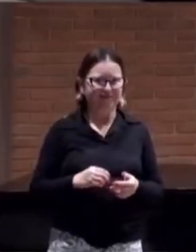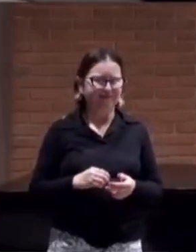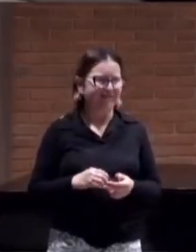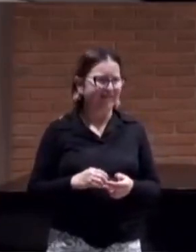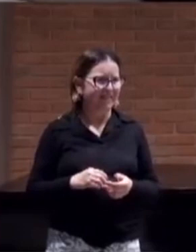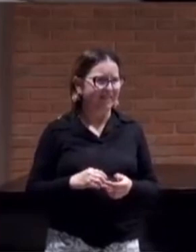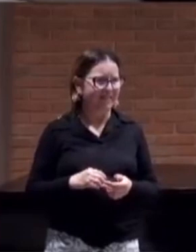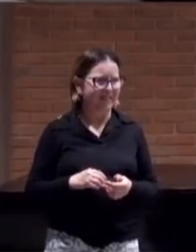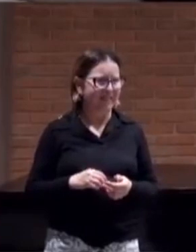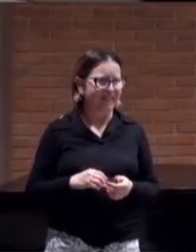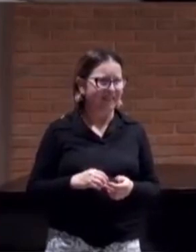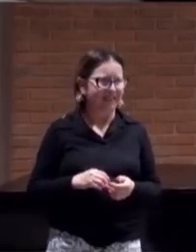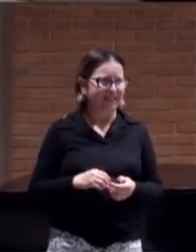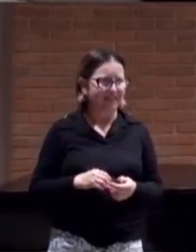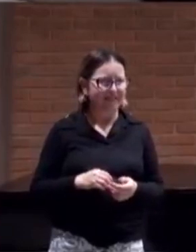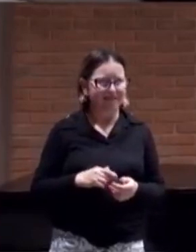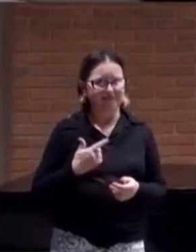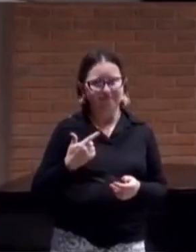Google.